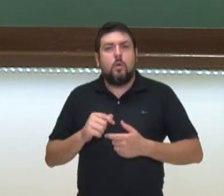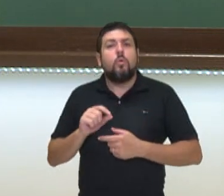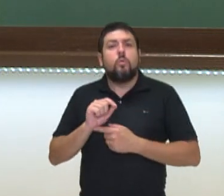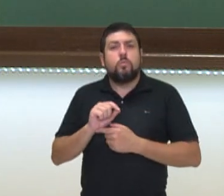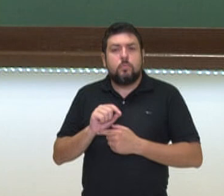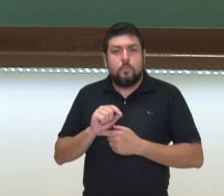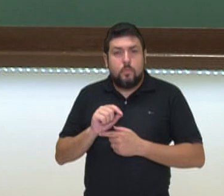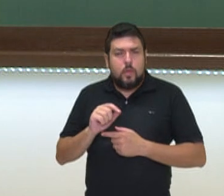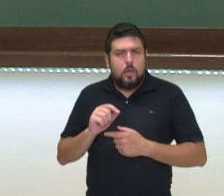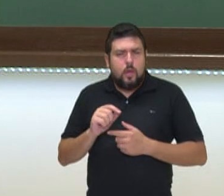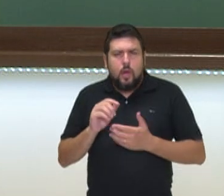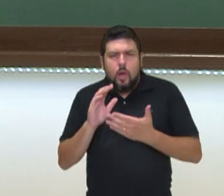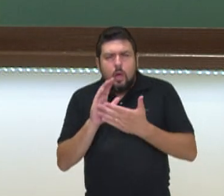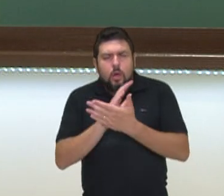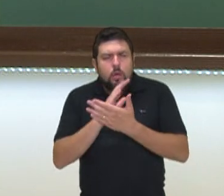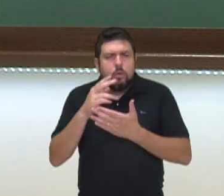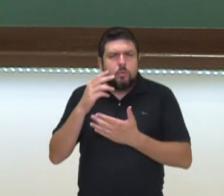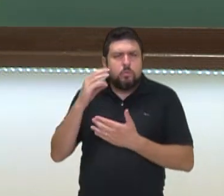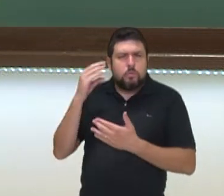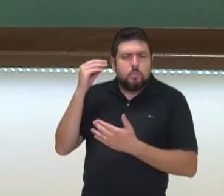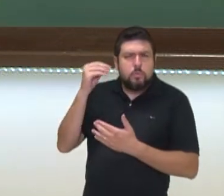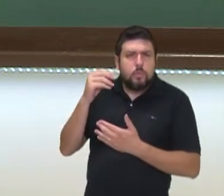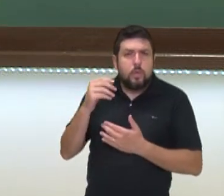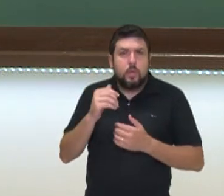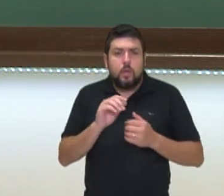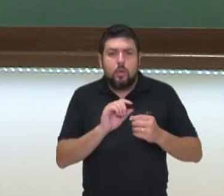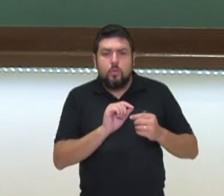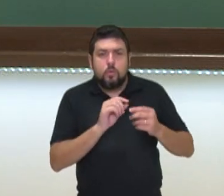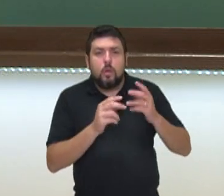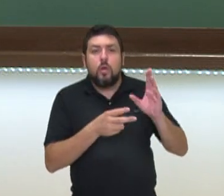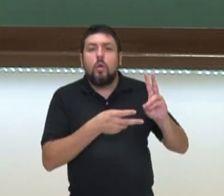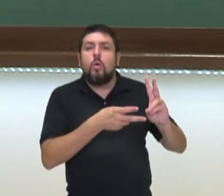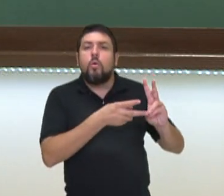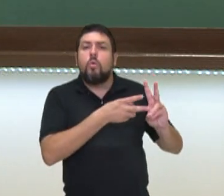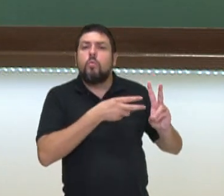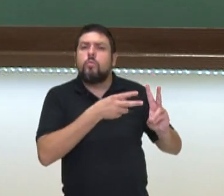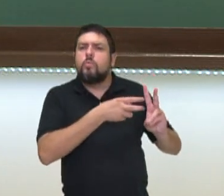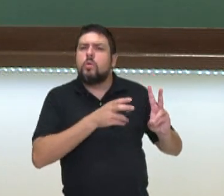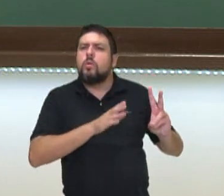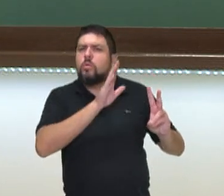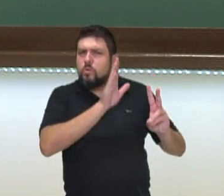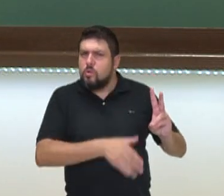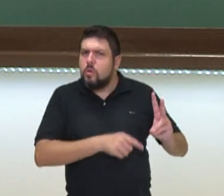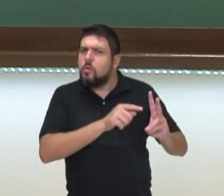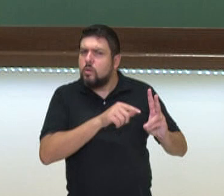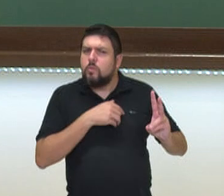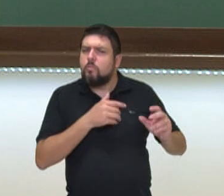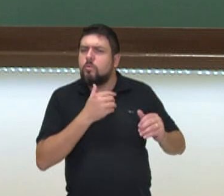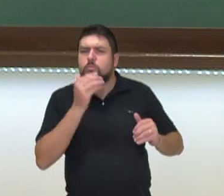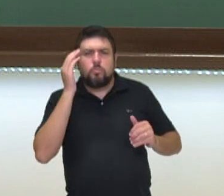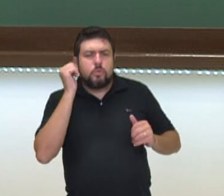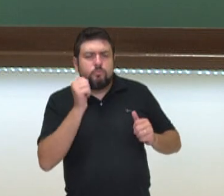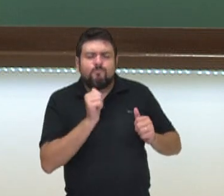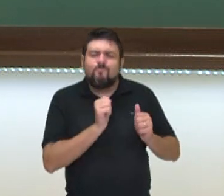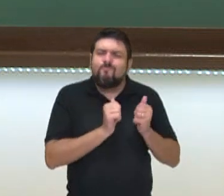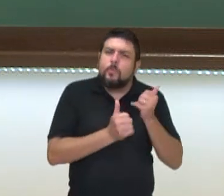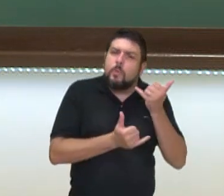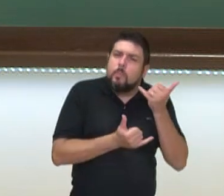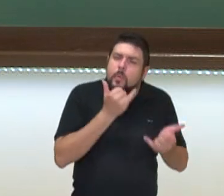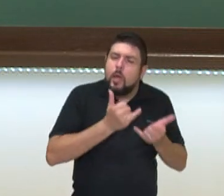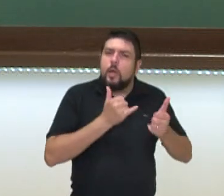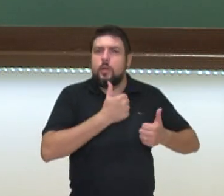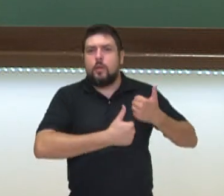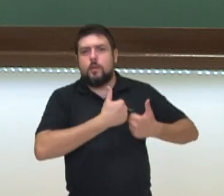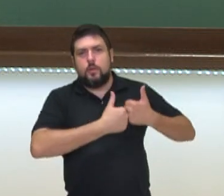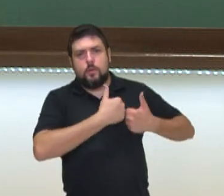já jogavam, né? Algo meio que parecido, né? Como a gente tem vários esportes assim que foram evoluindo, foram feitas